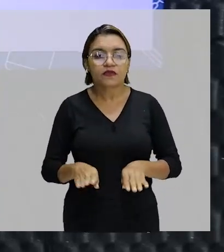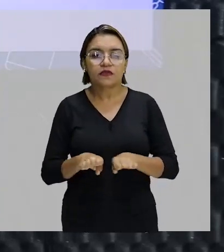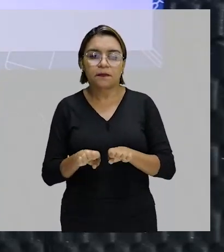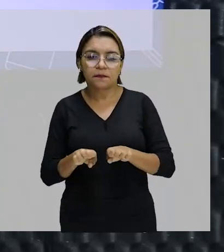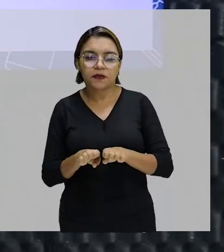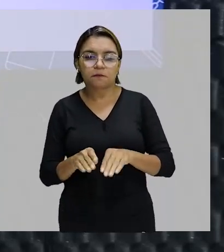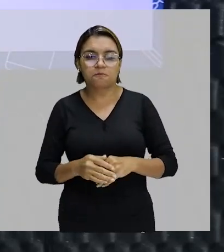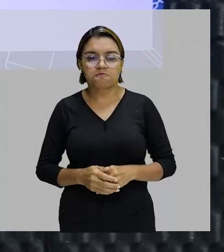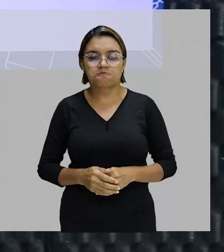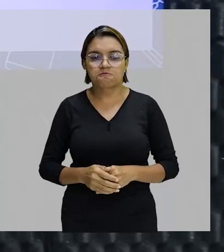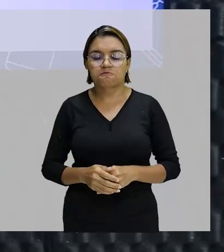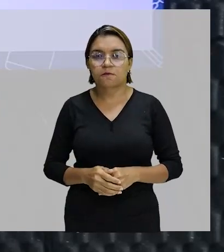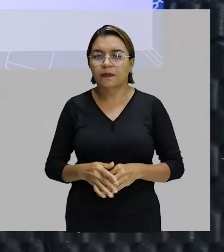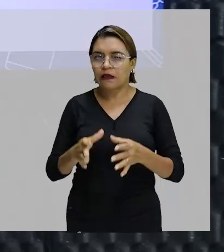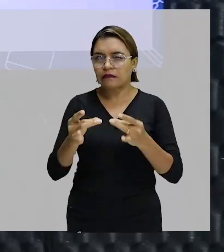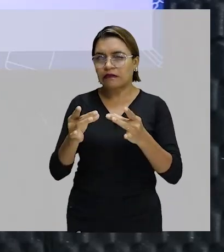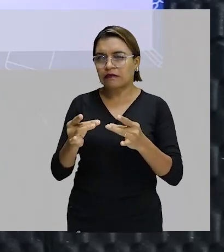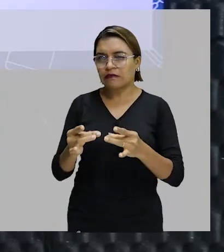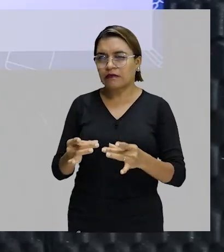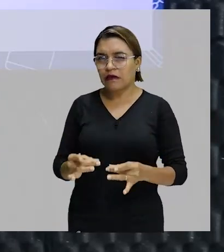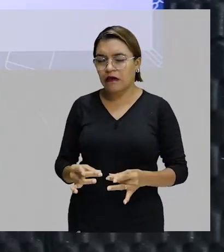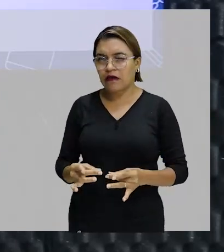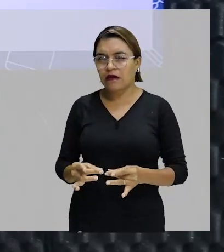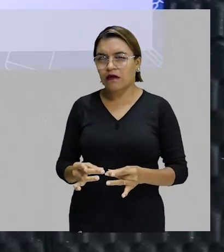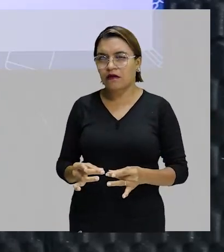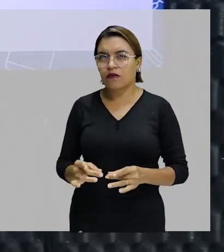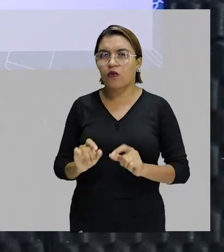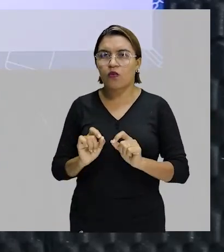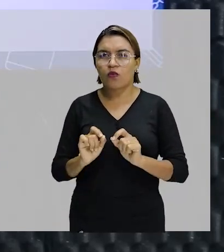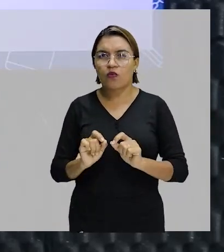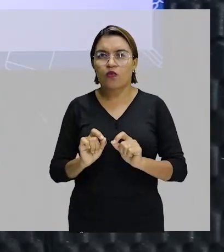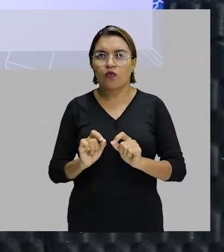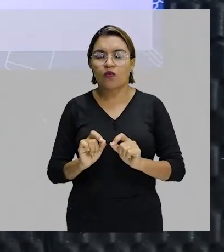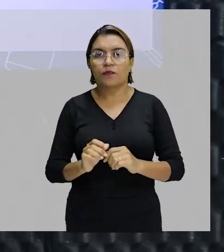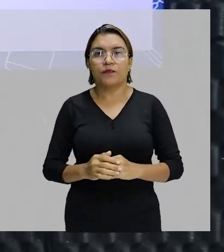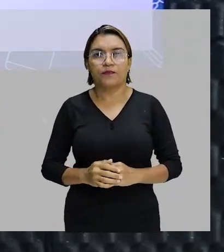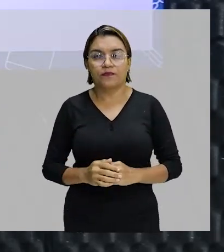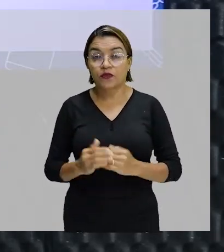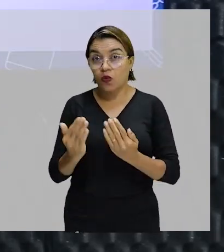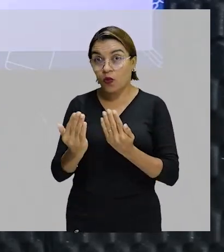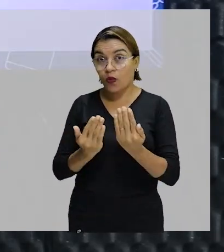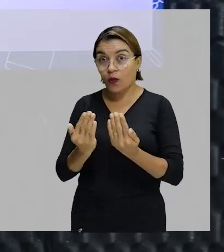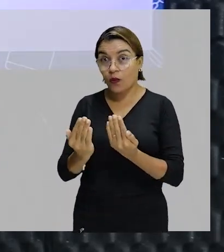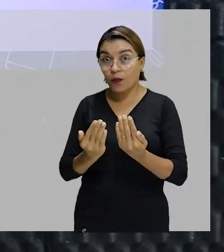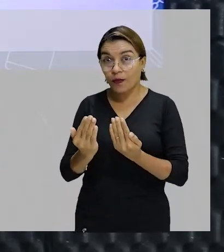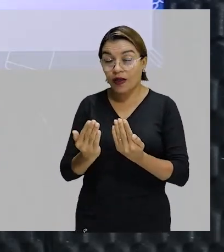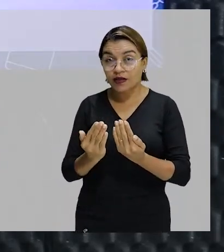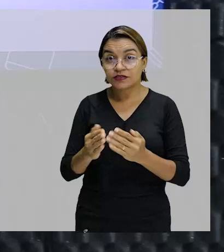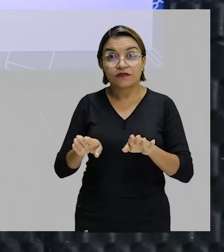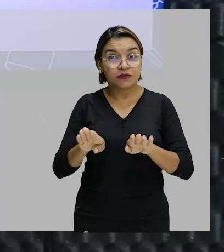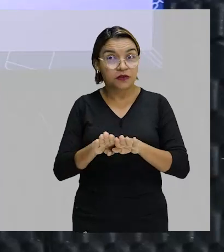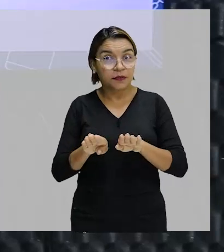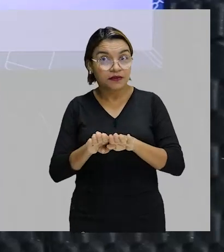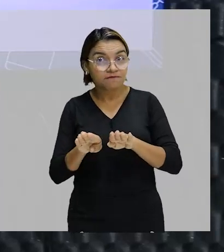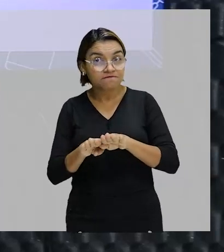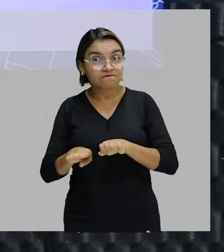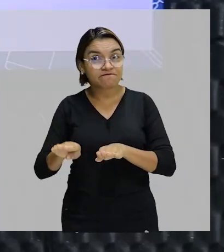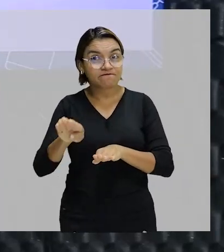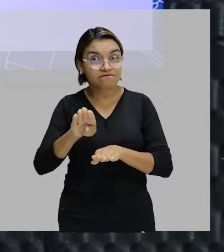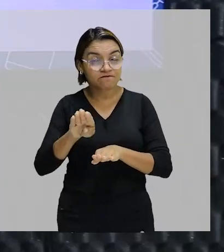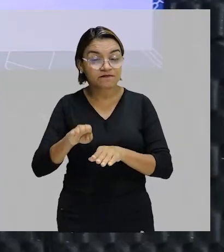Vamos ver em detalhe o comparative e o superlative, ou seja, o comparativo e o